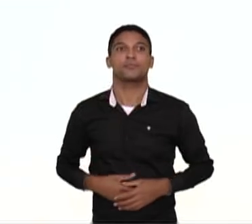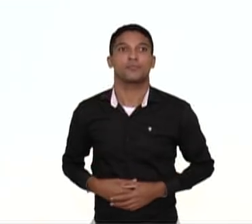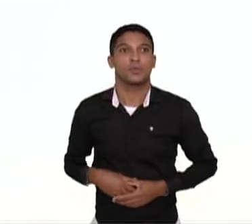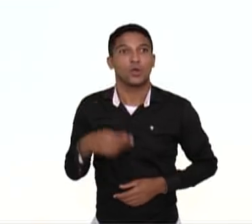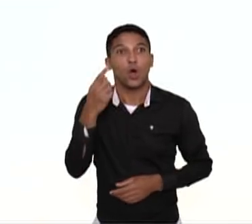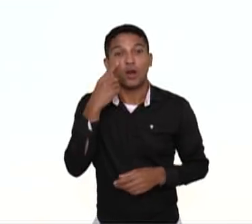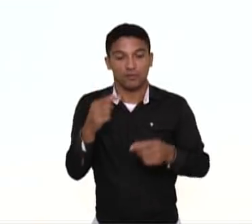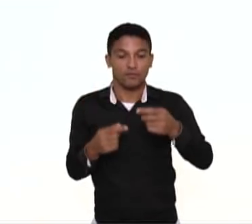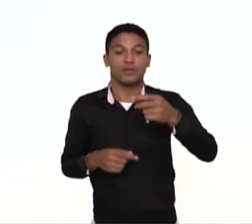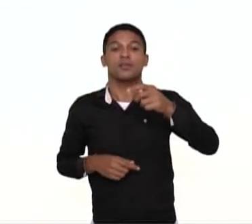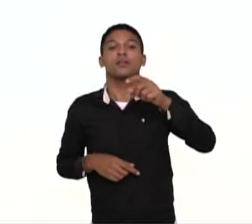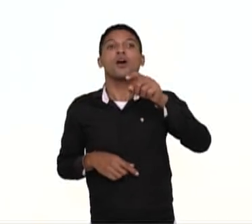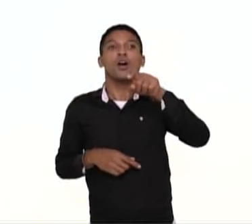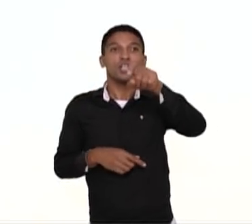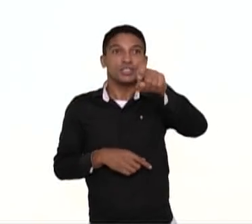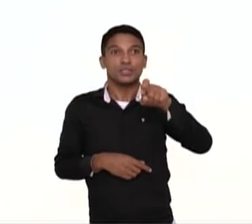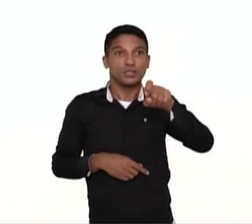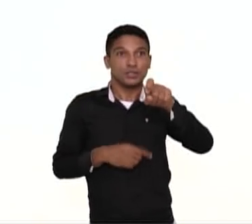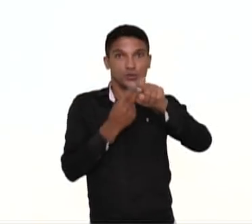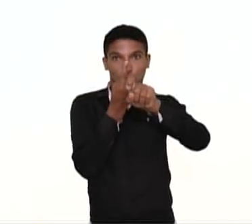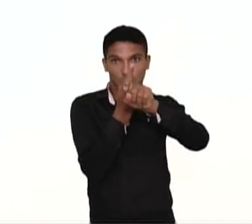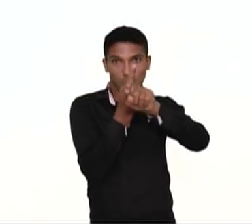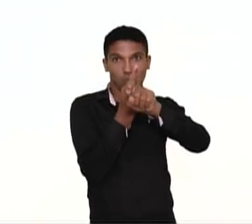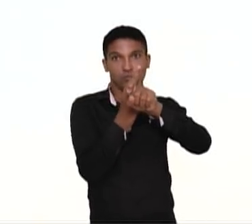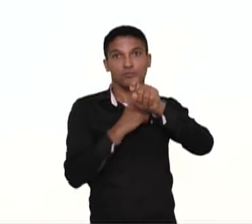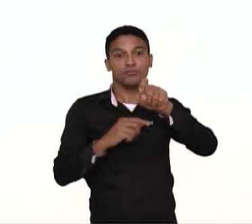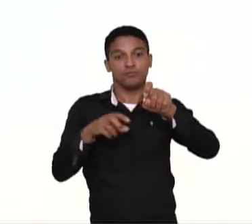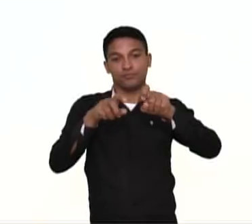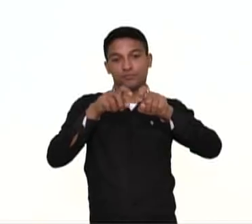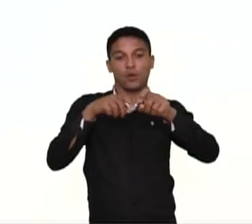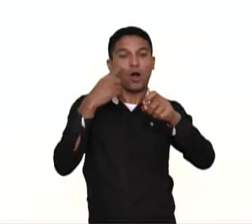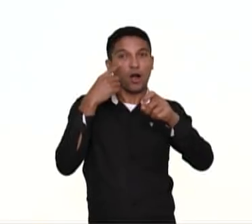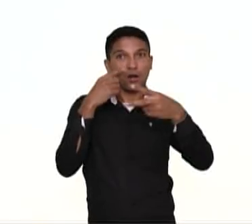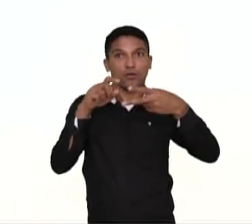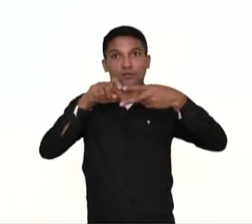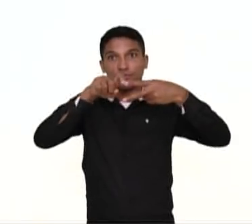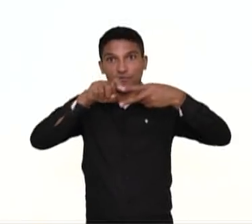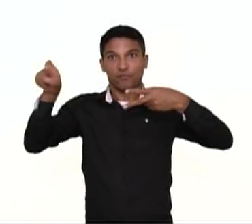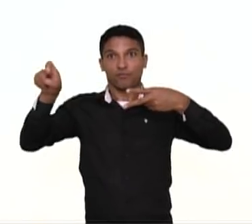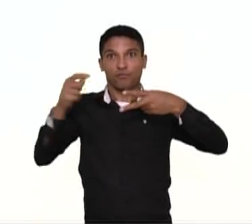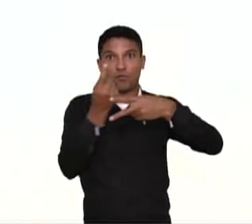menos raiz de 2. O que você precisa lembrar também?